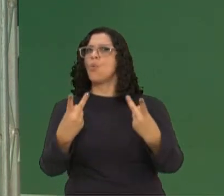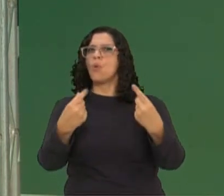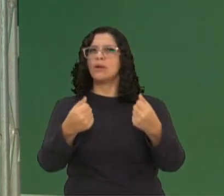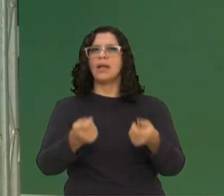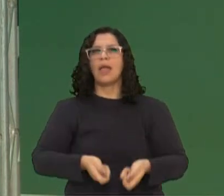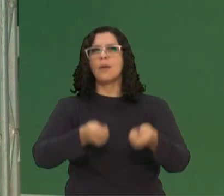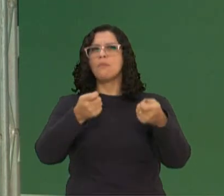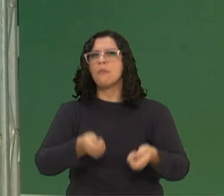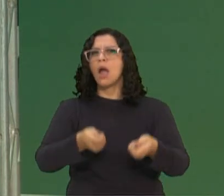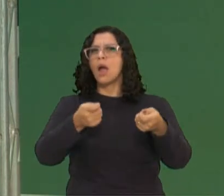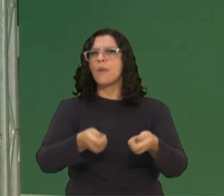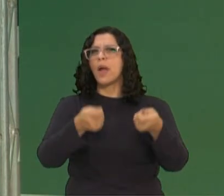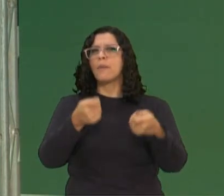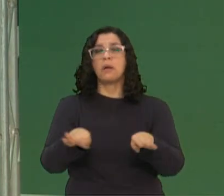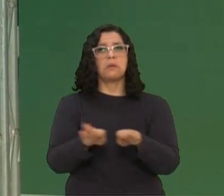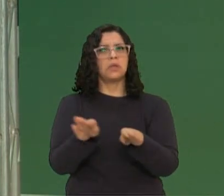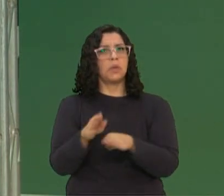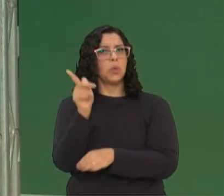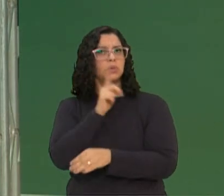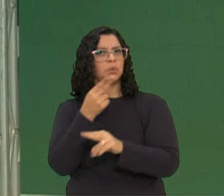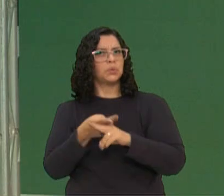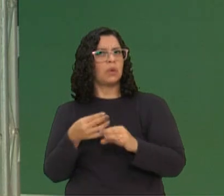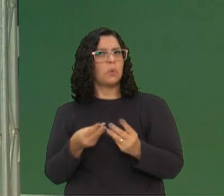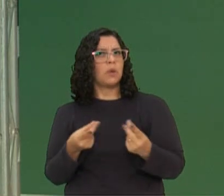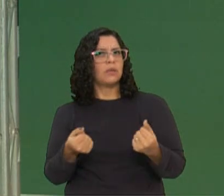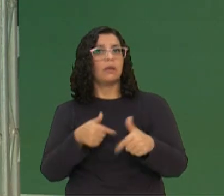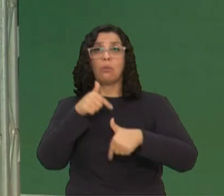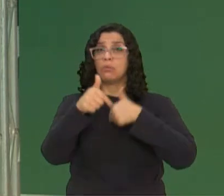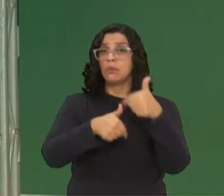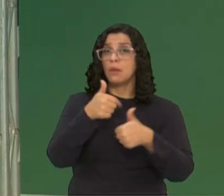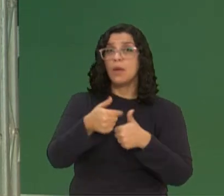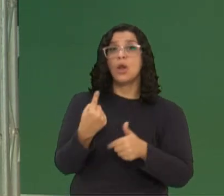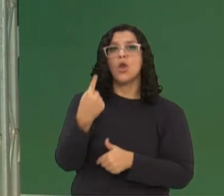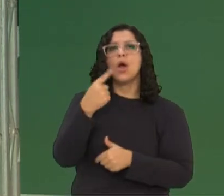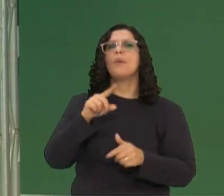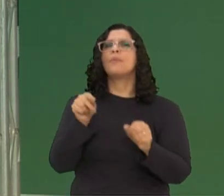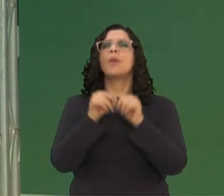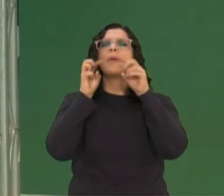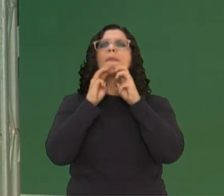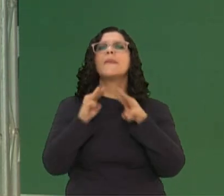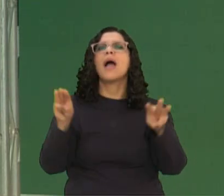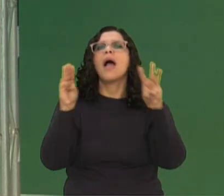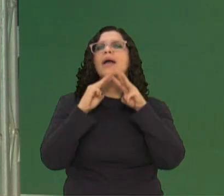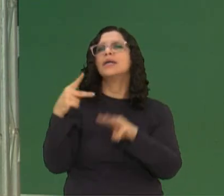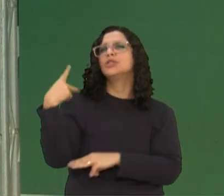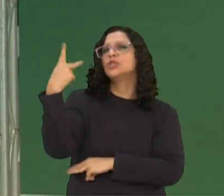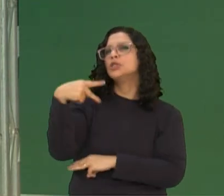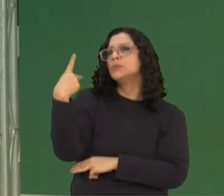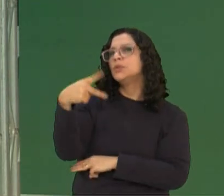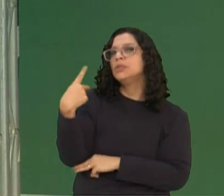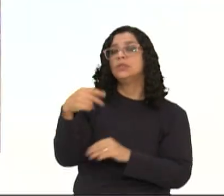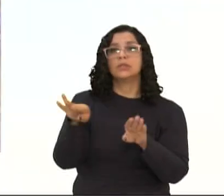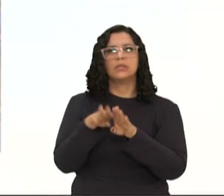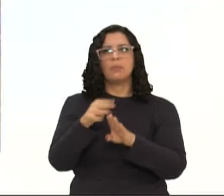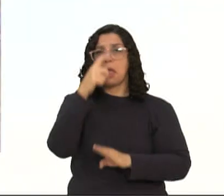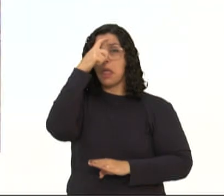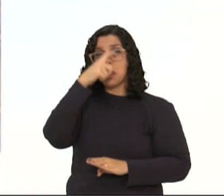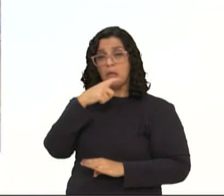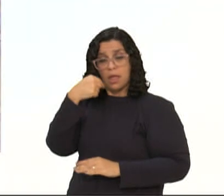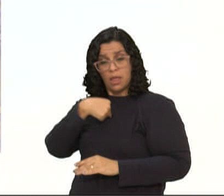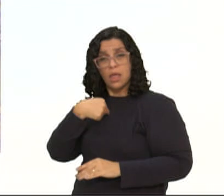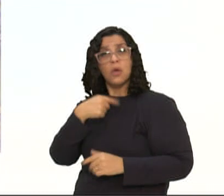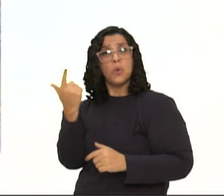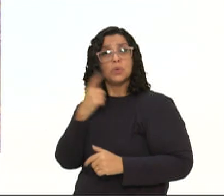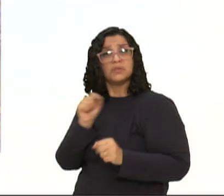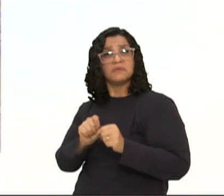na época. Então, ele vai fazer todo esse trabalho. Isso aqui é um marketing político, é uma propaganda que ele está fazendo, dizendo,